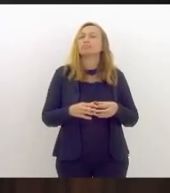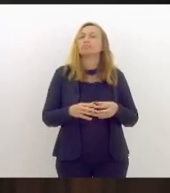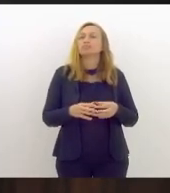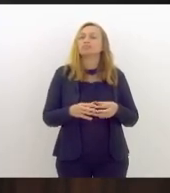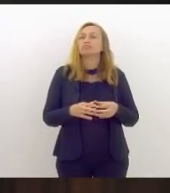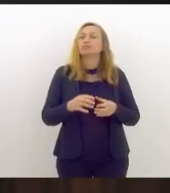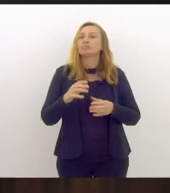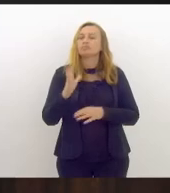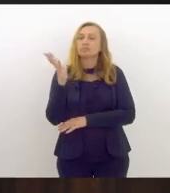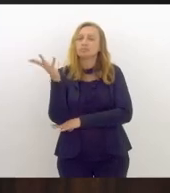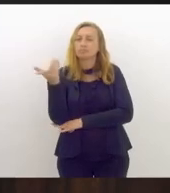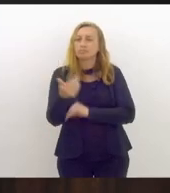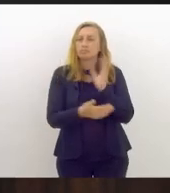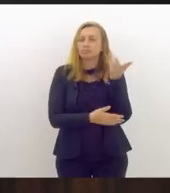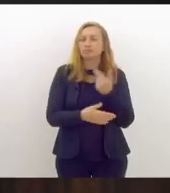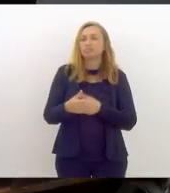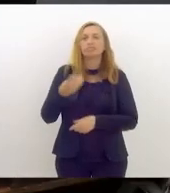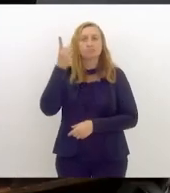Deputado Valdeque Carneiro.